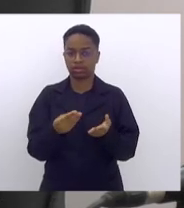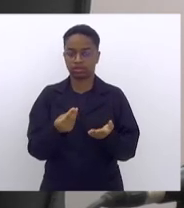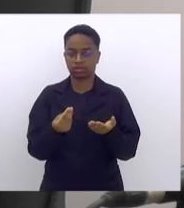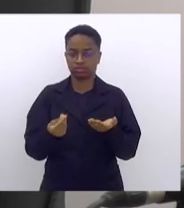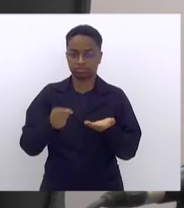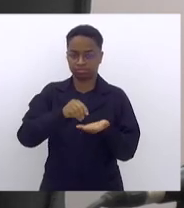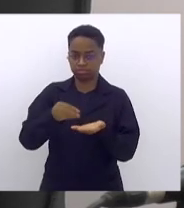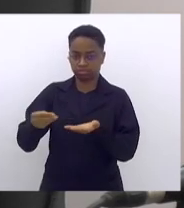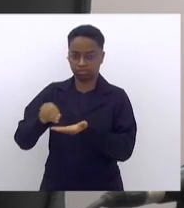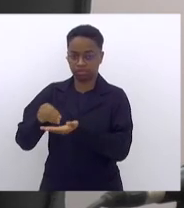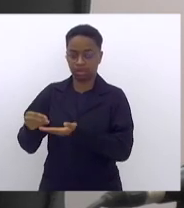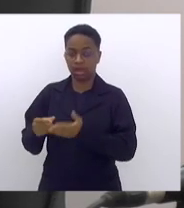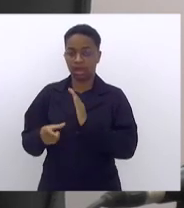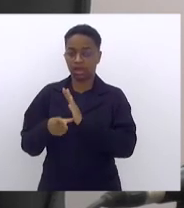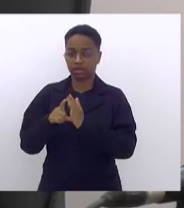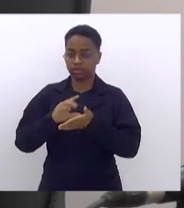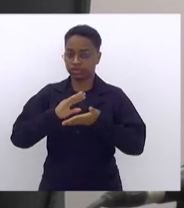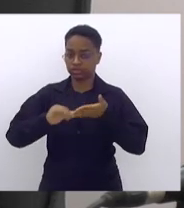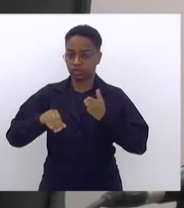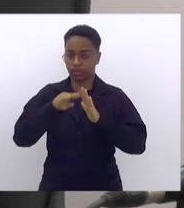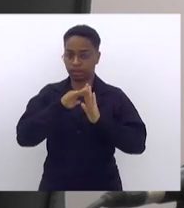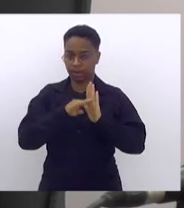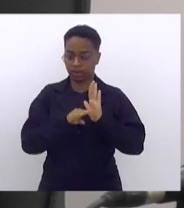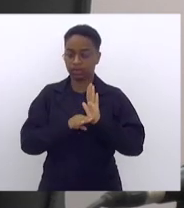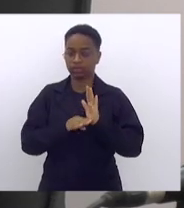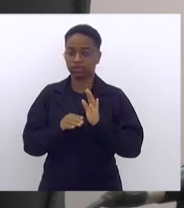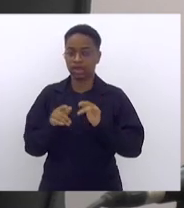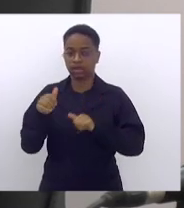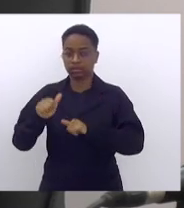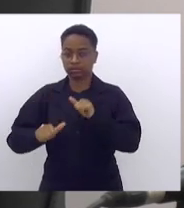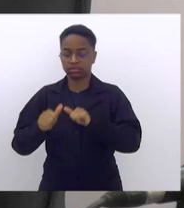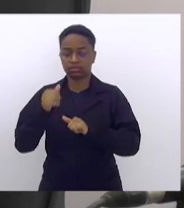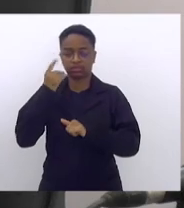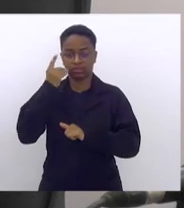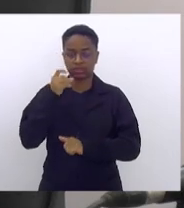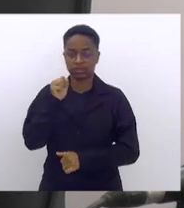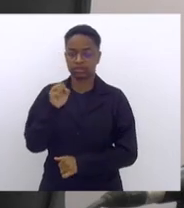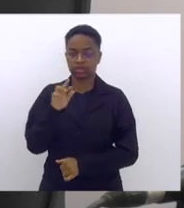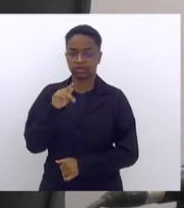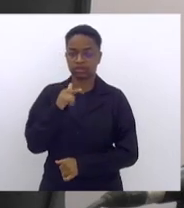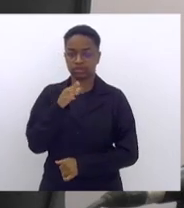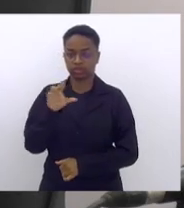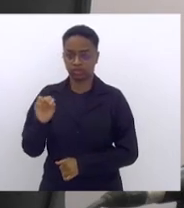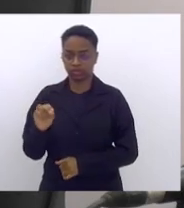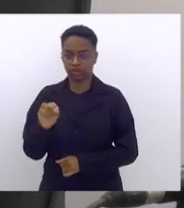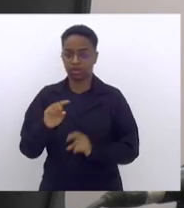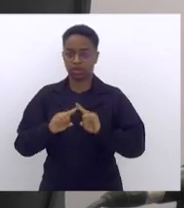saído com pedido de vista para o deputado doutor Serginho na 17ª reunião ordinária,